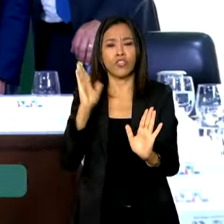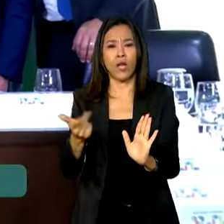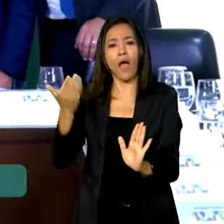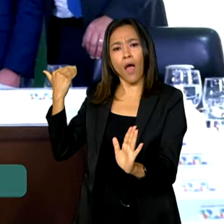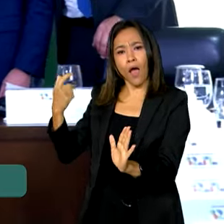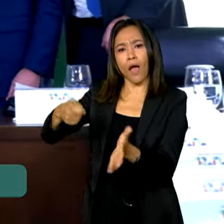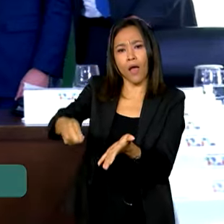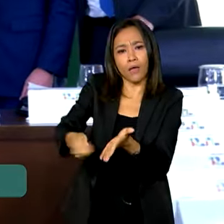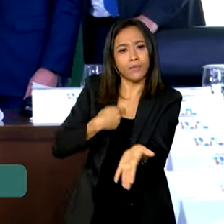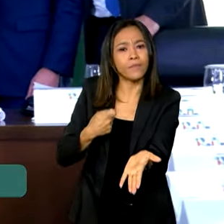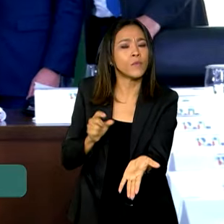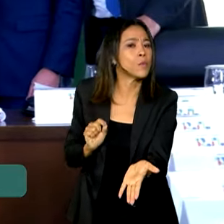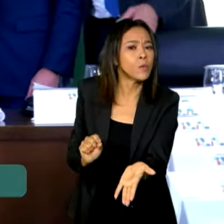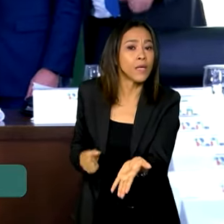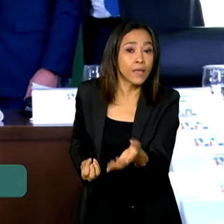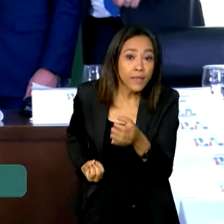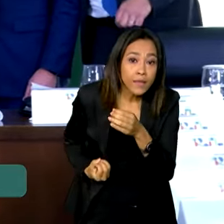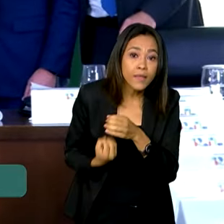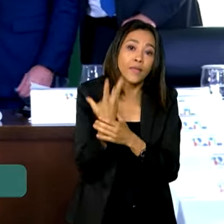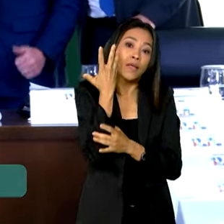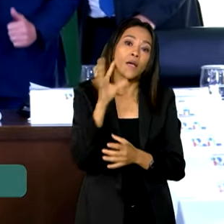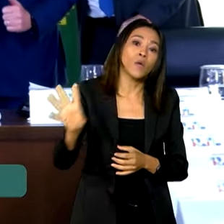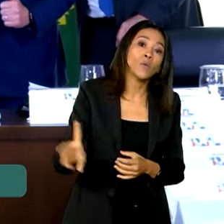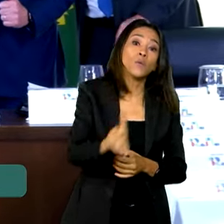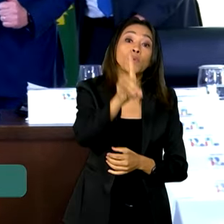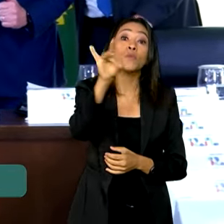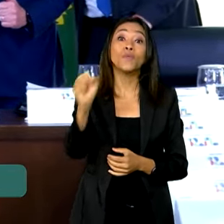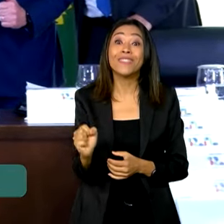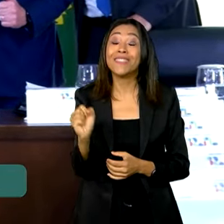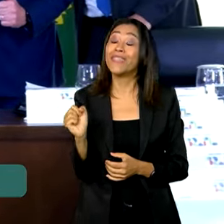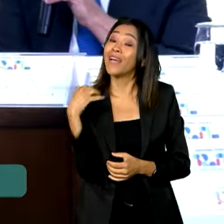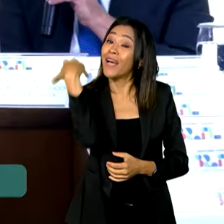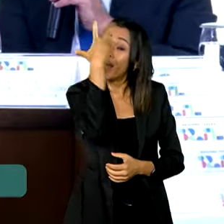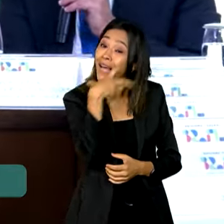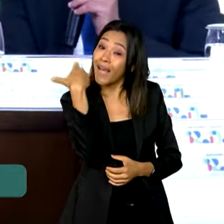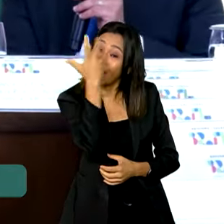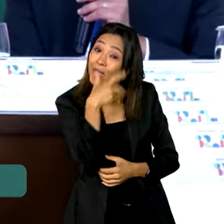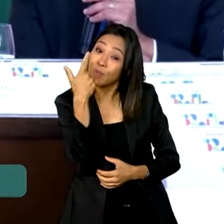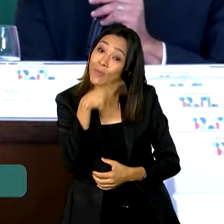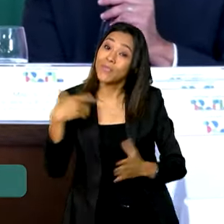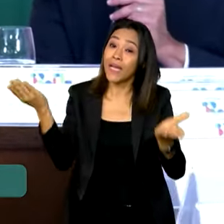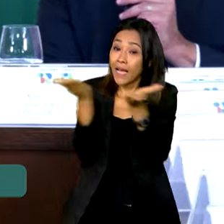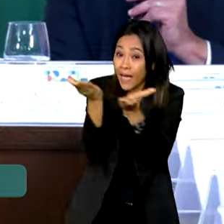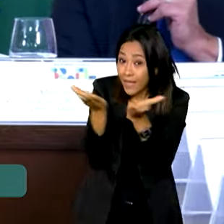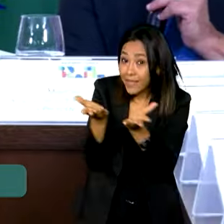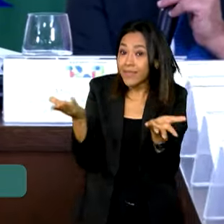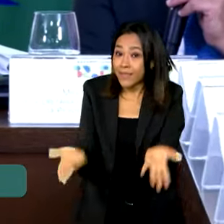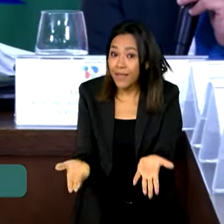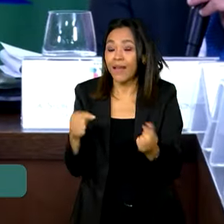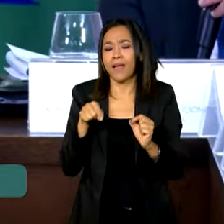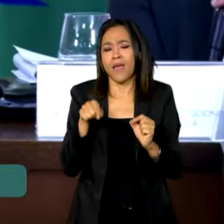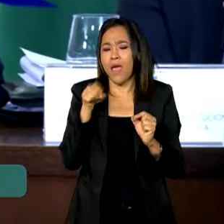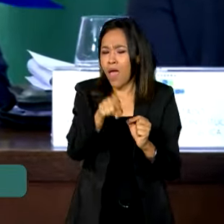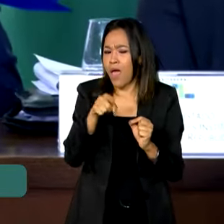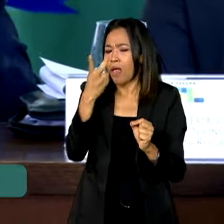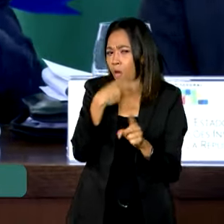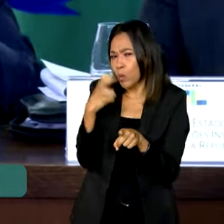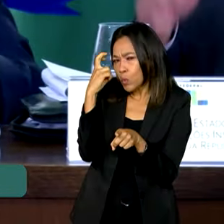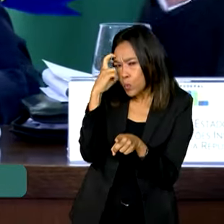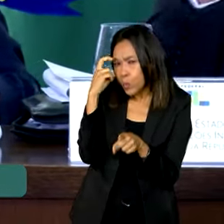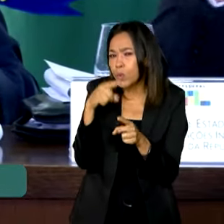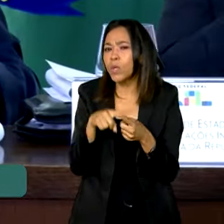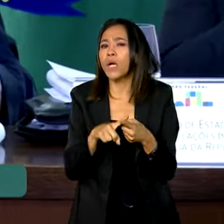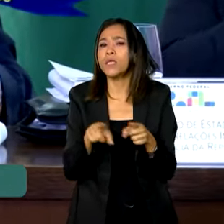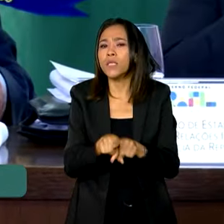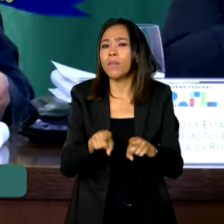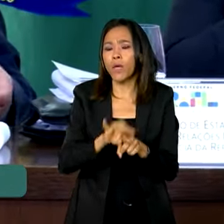sancionado, institui o Dia Nacional da Música Gospel. Além dessas sanções ligadas à área da cultura, o presidente